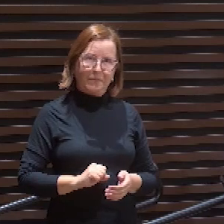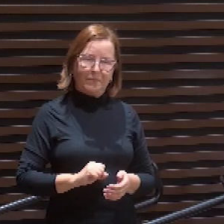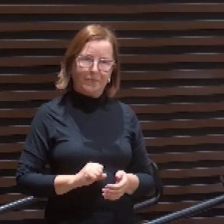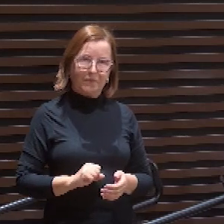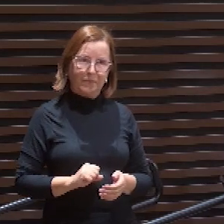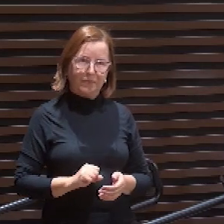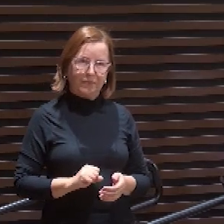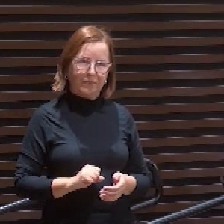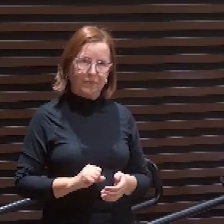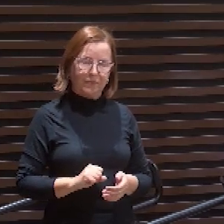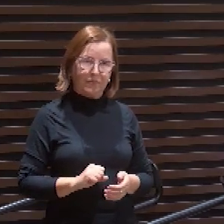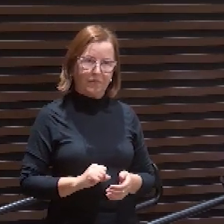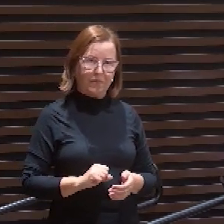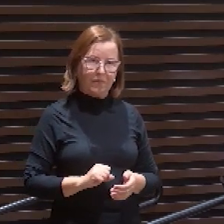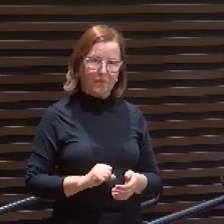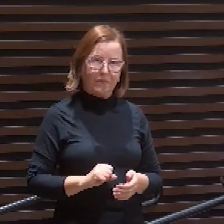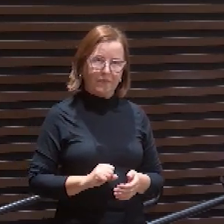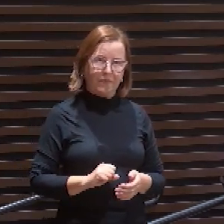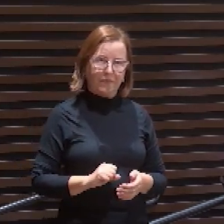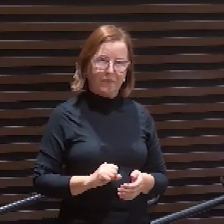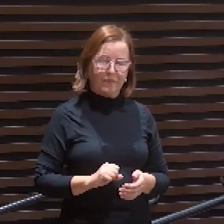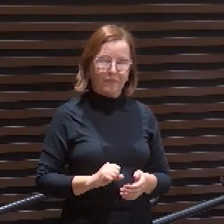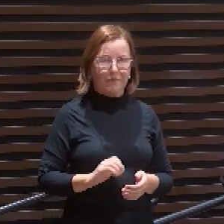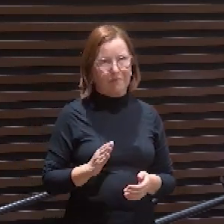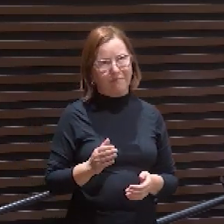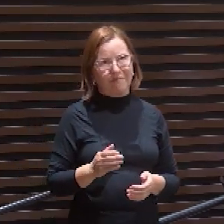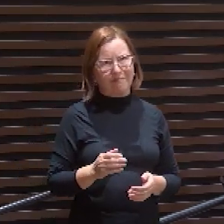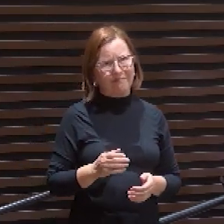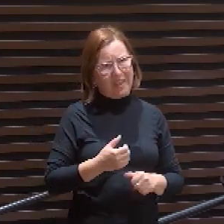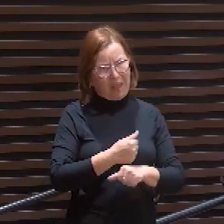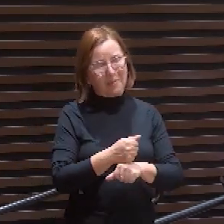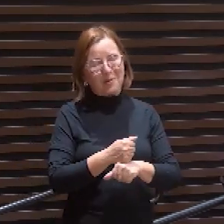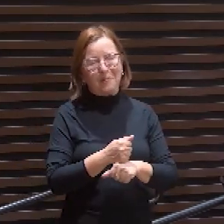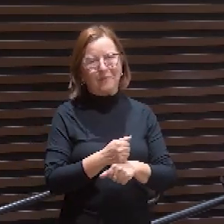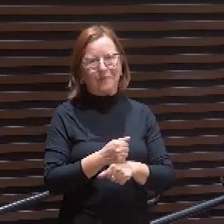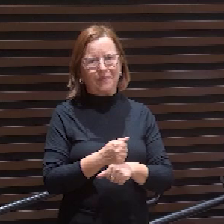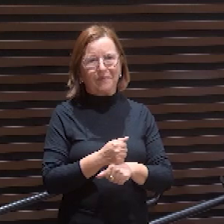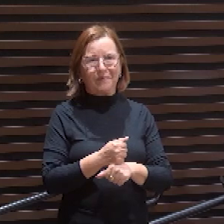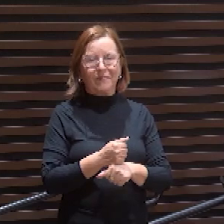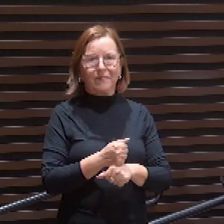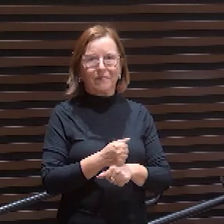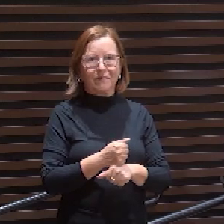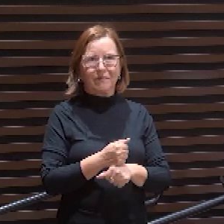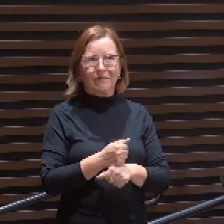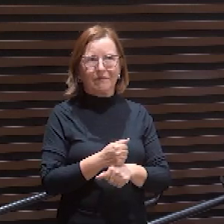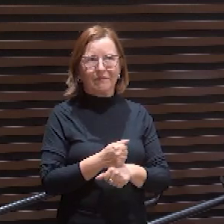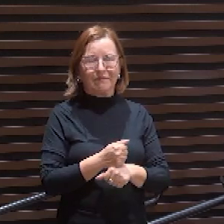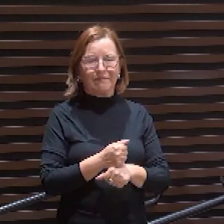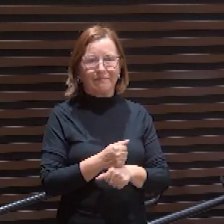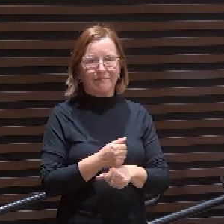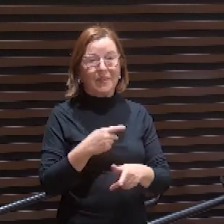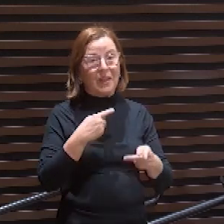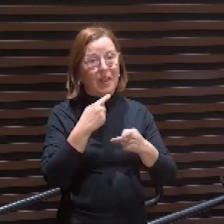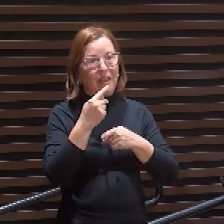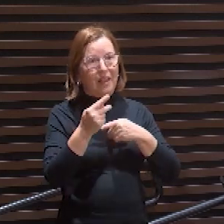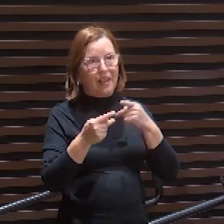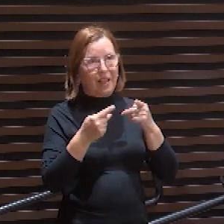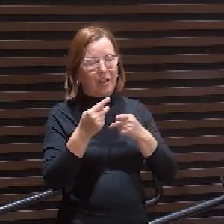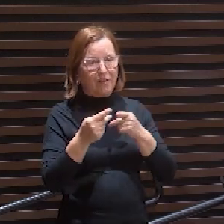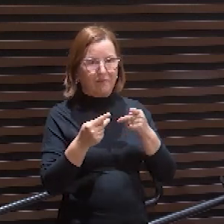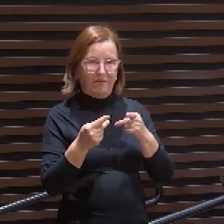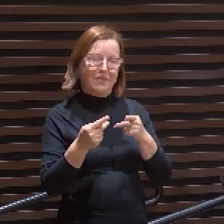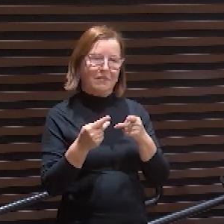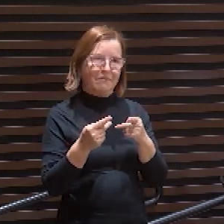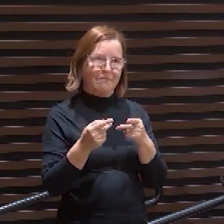está fora da curva. Ele aparece aqui no meio de uma